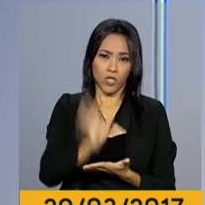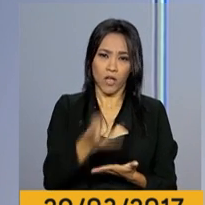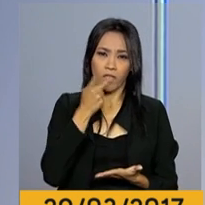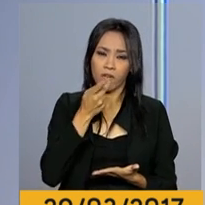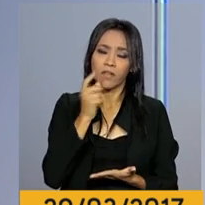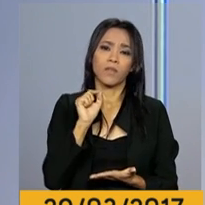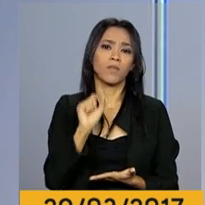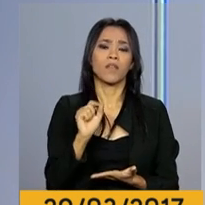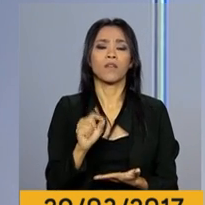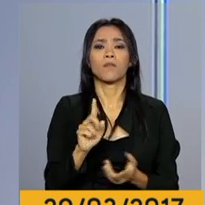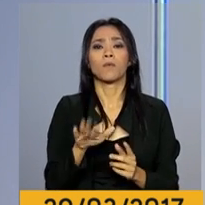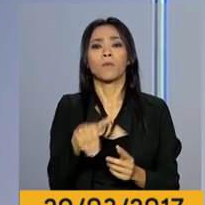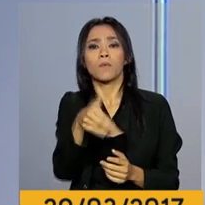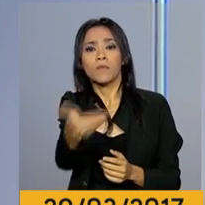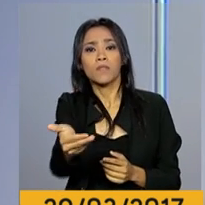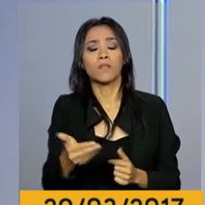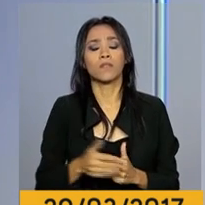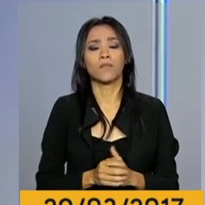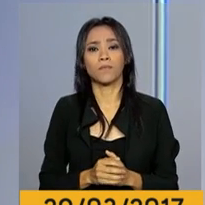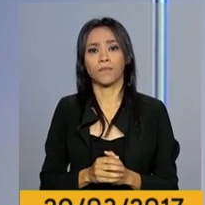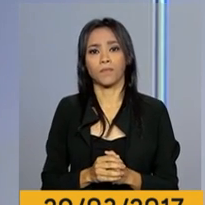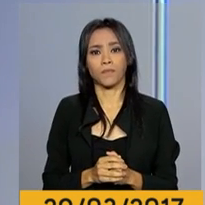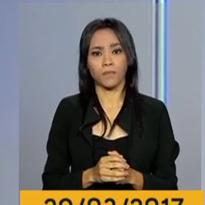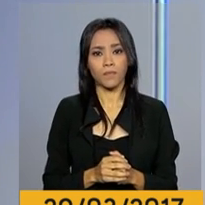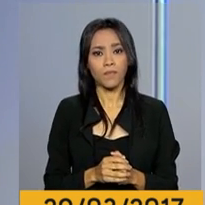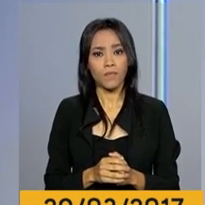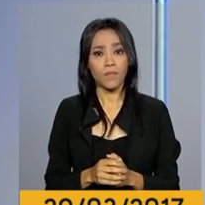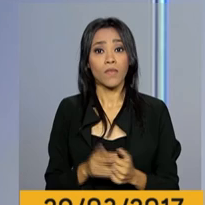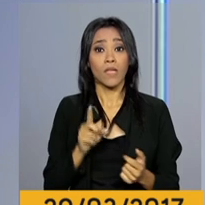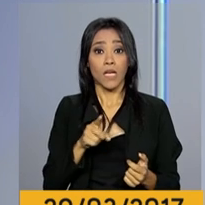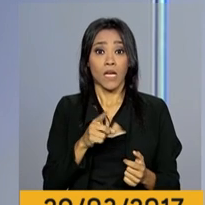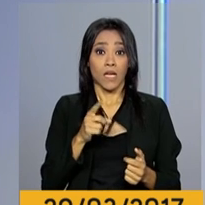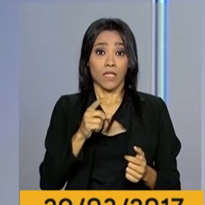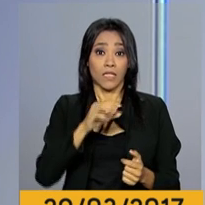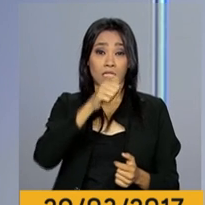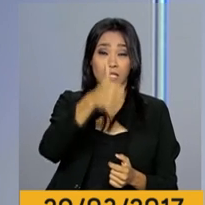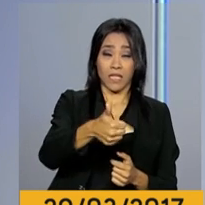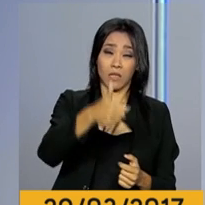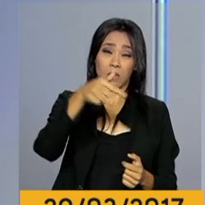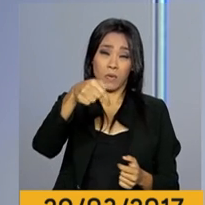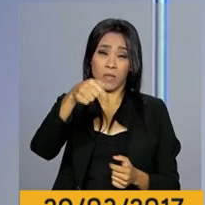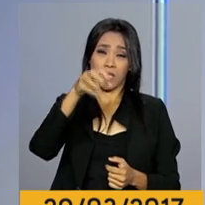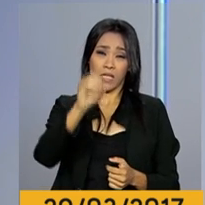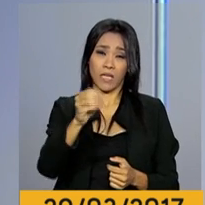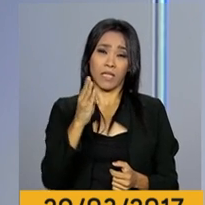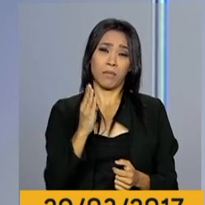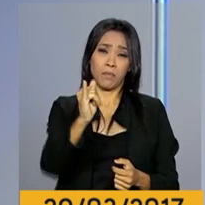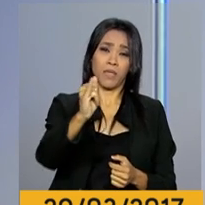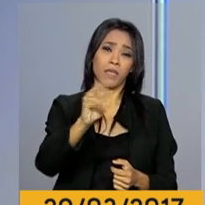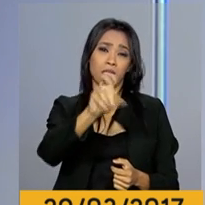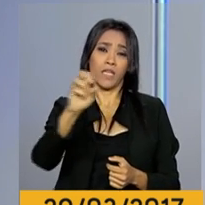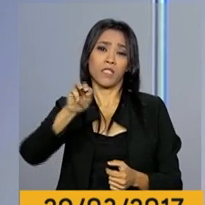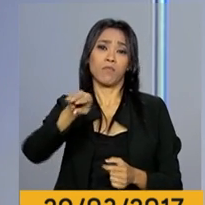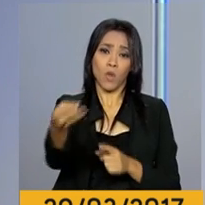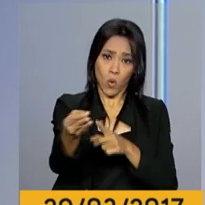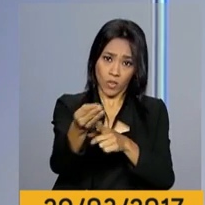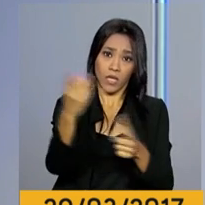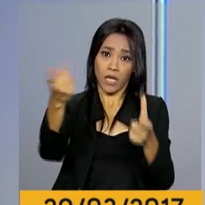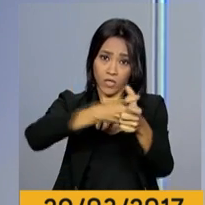acreditamos o défice público para 170 bilhões e 500 milhões